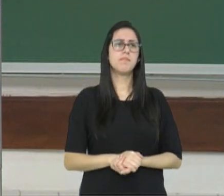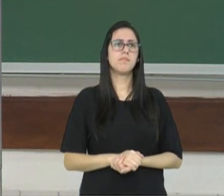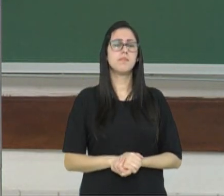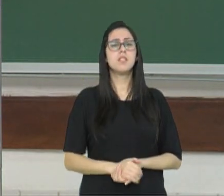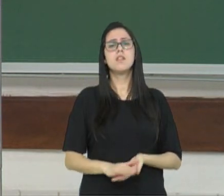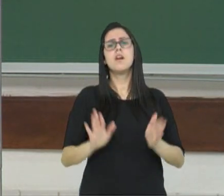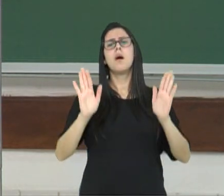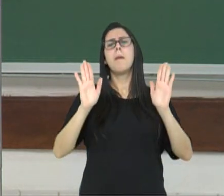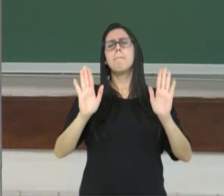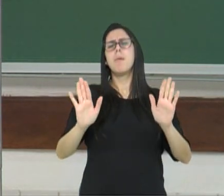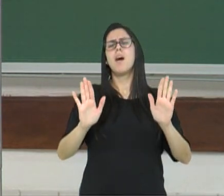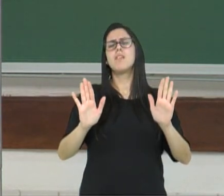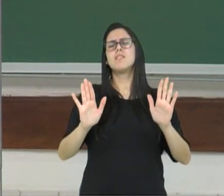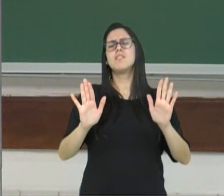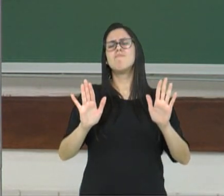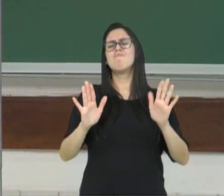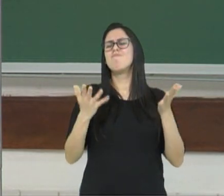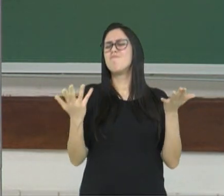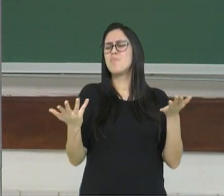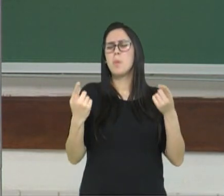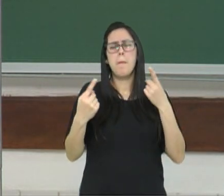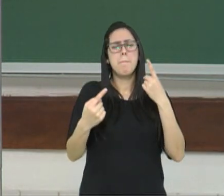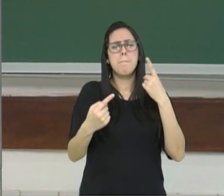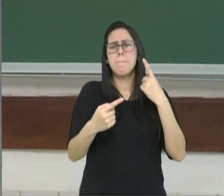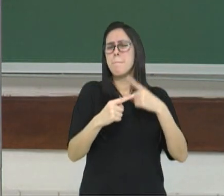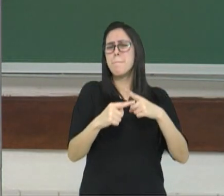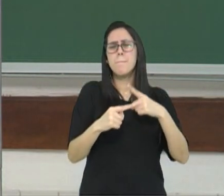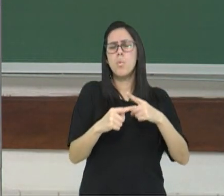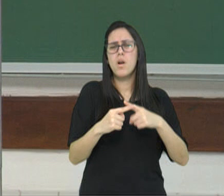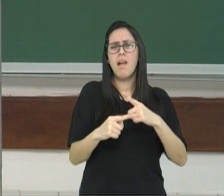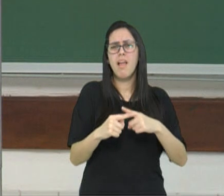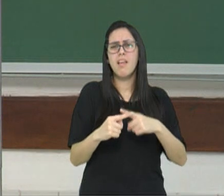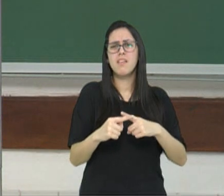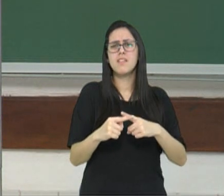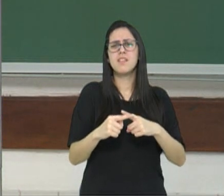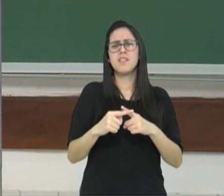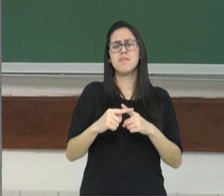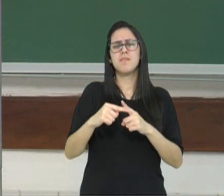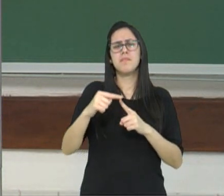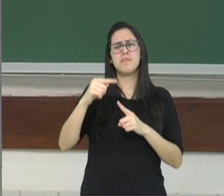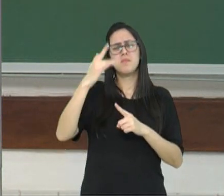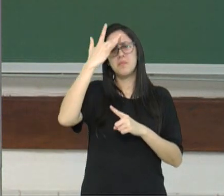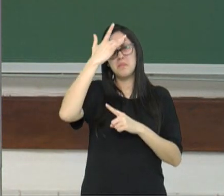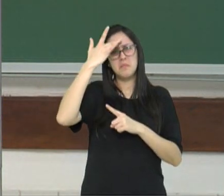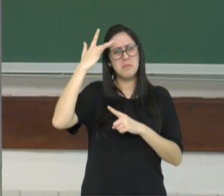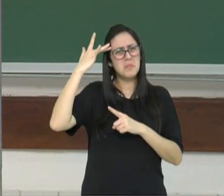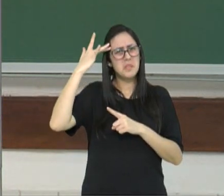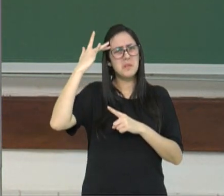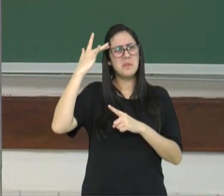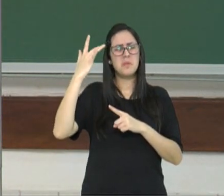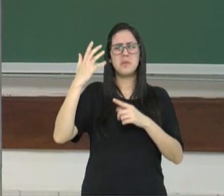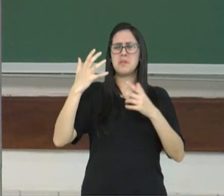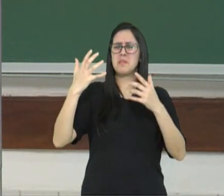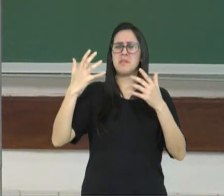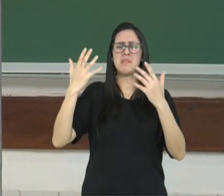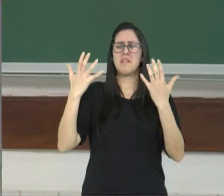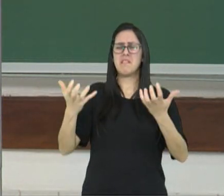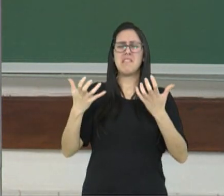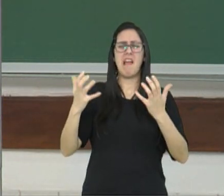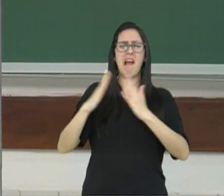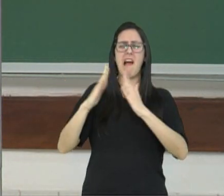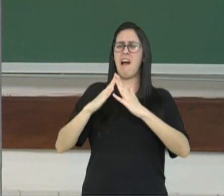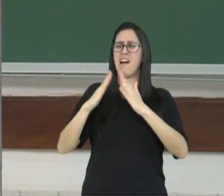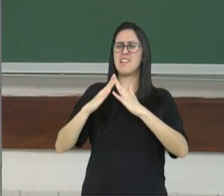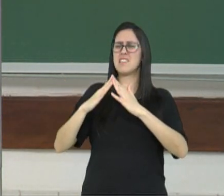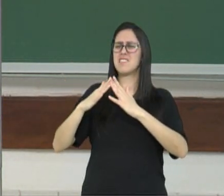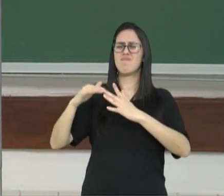que uma quantidade tão grande de pessoas decidem abandonar a sua residência, abandonar seu